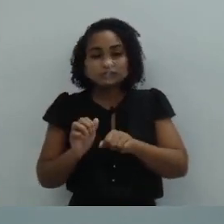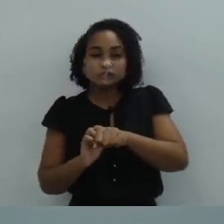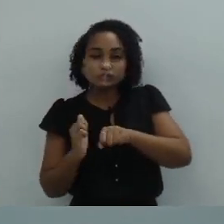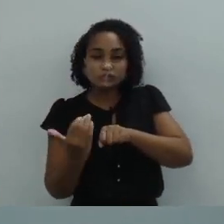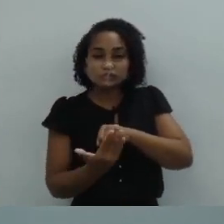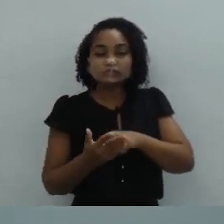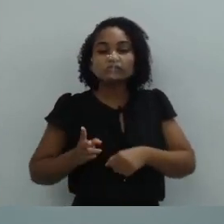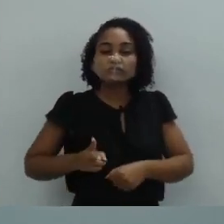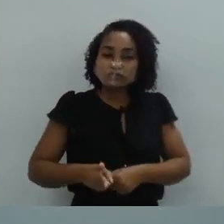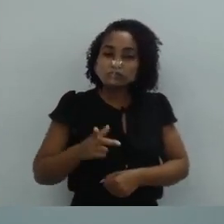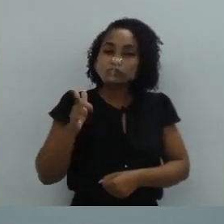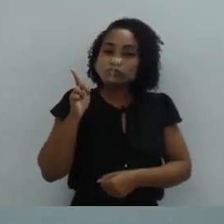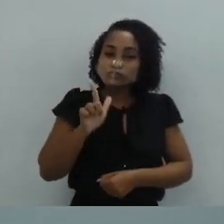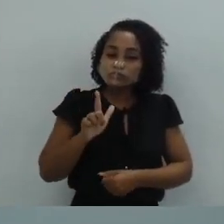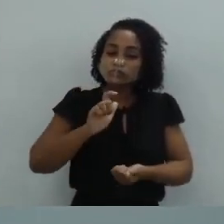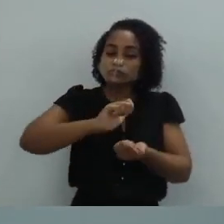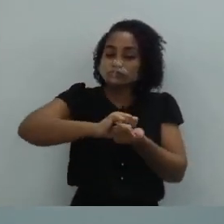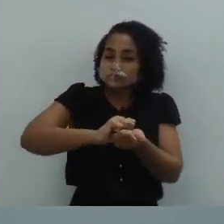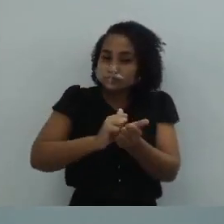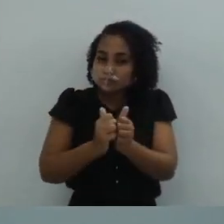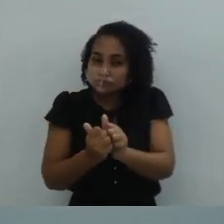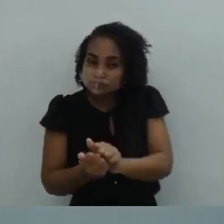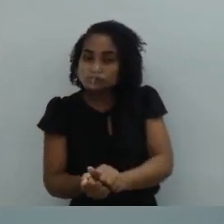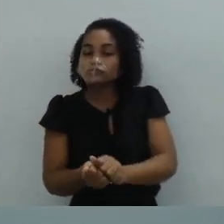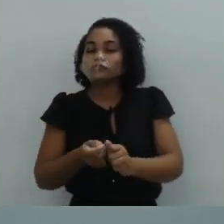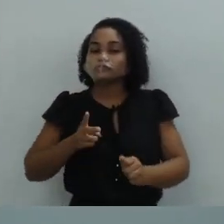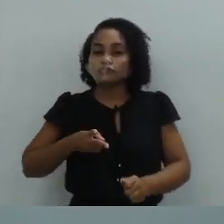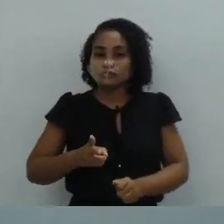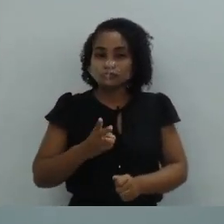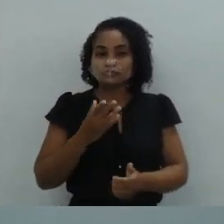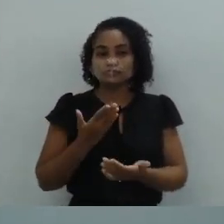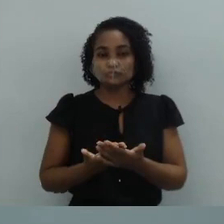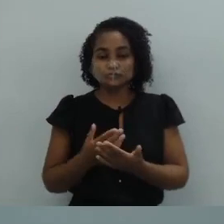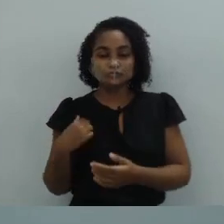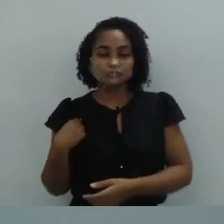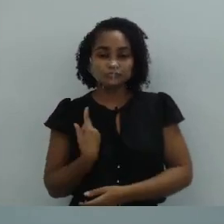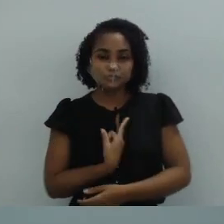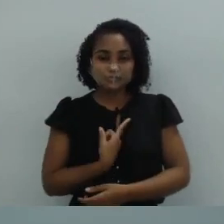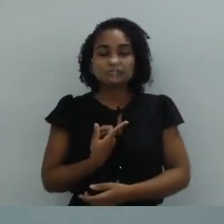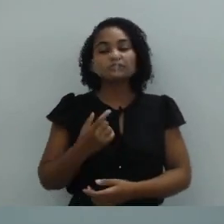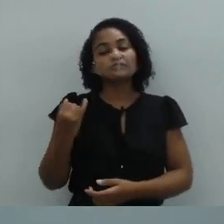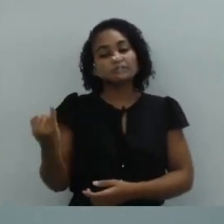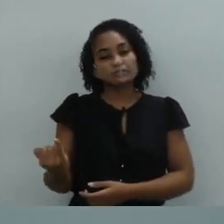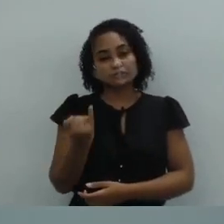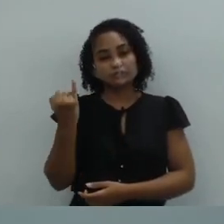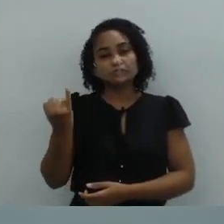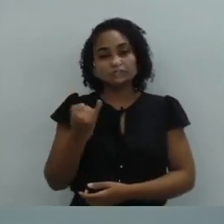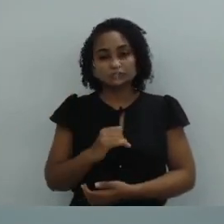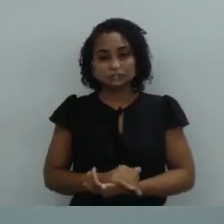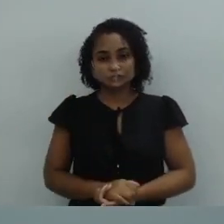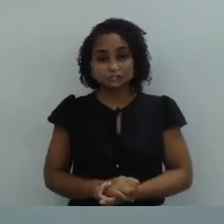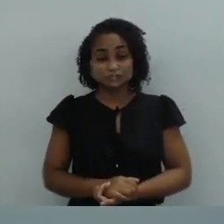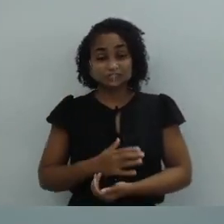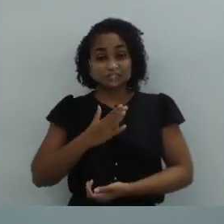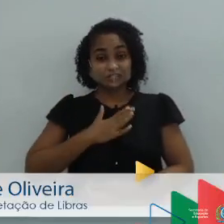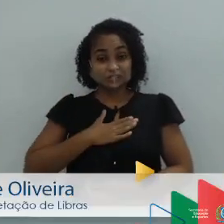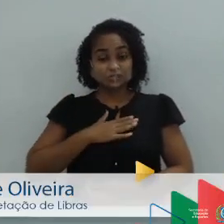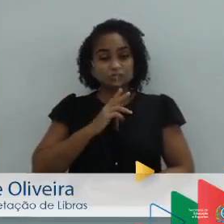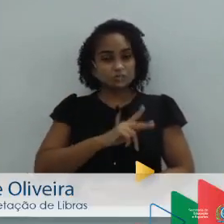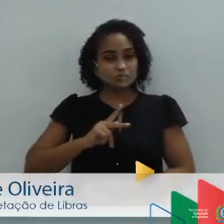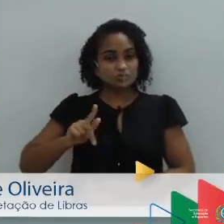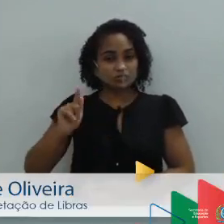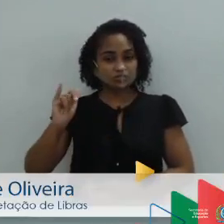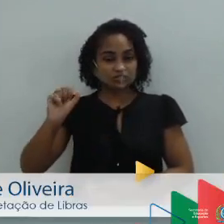a gente sempre consegue se reinventar e dar continuidade aos nossos estudos que são tão importantes, né? Eu sou a